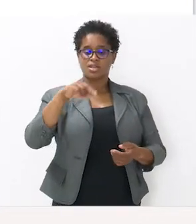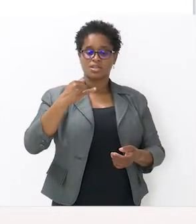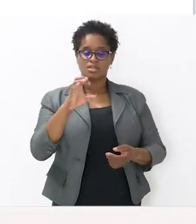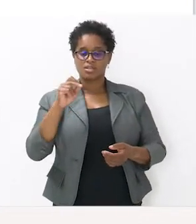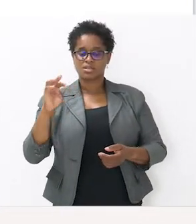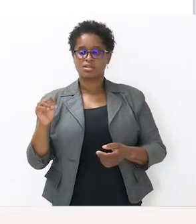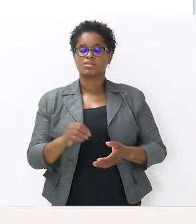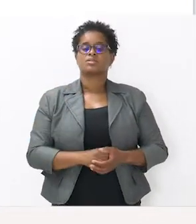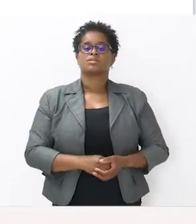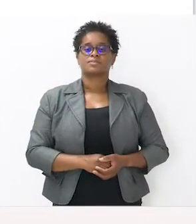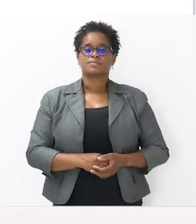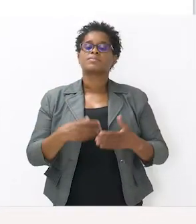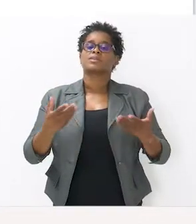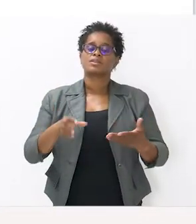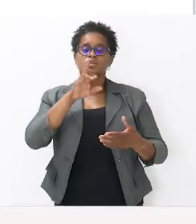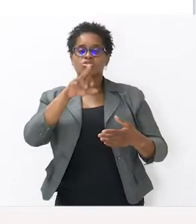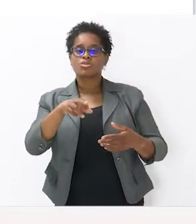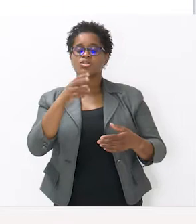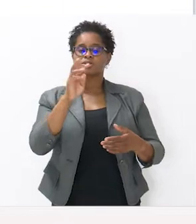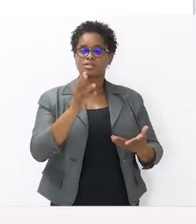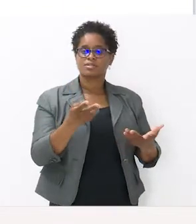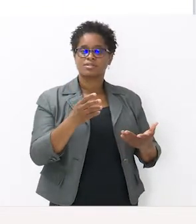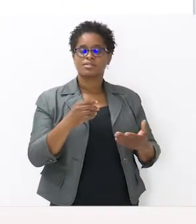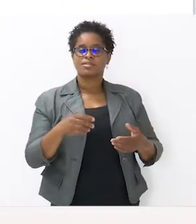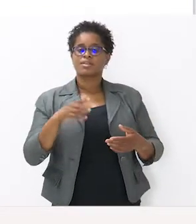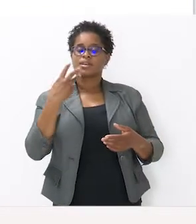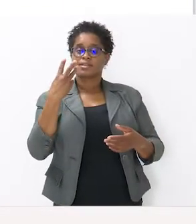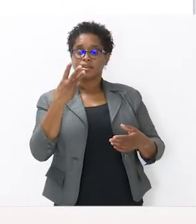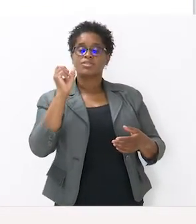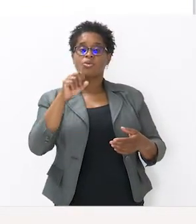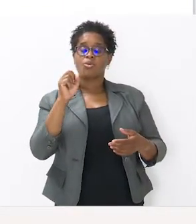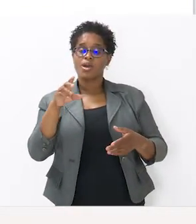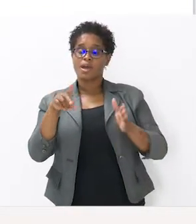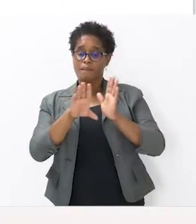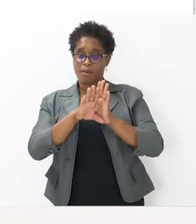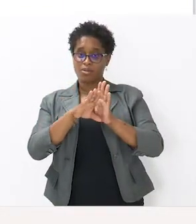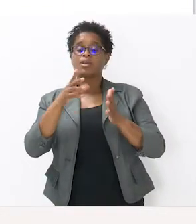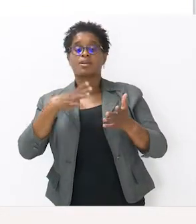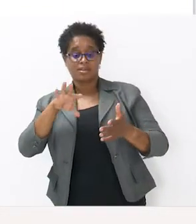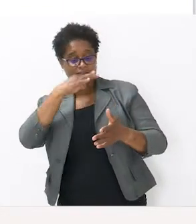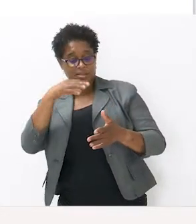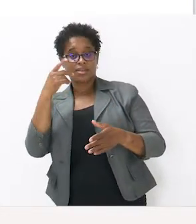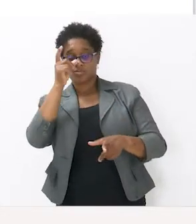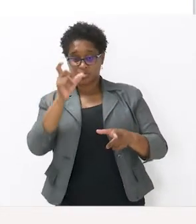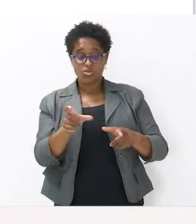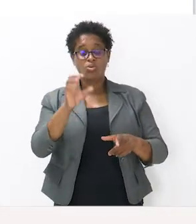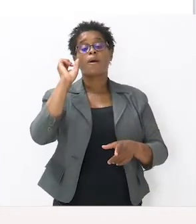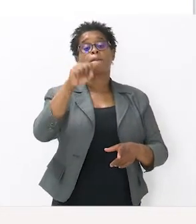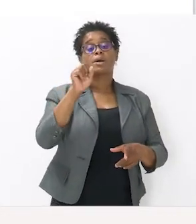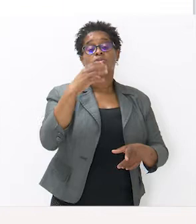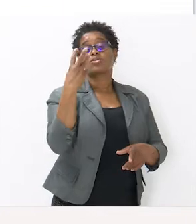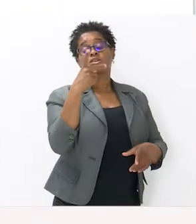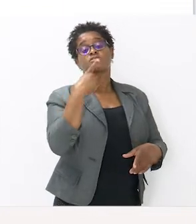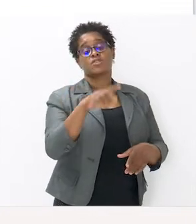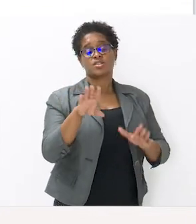a didascália. Em resposta a 3 pancadas na porta, quer dizer que alguém bateu 3 vezes na porta,